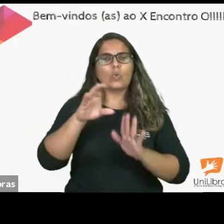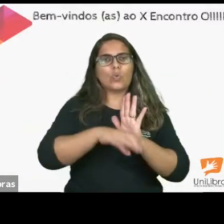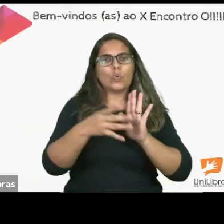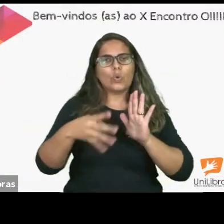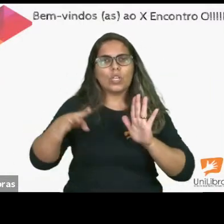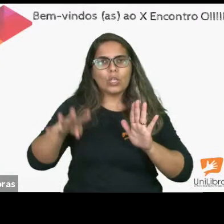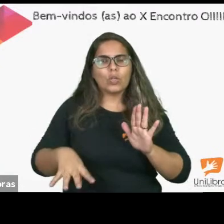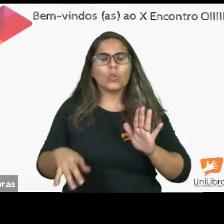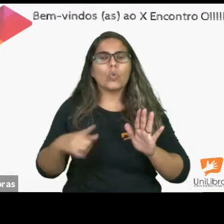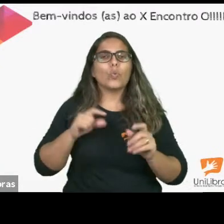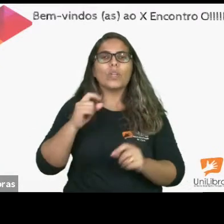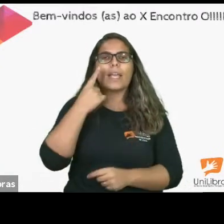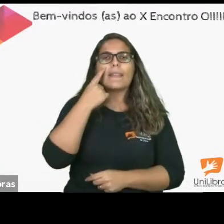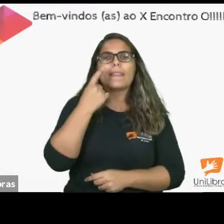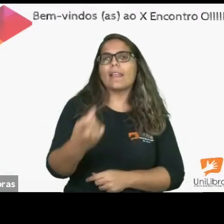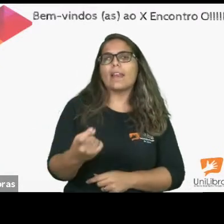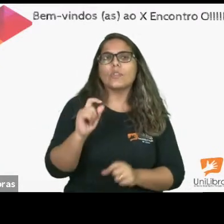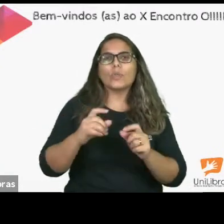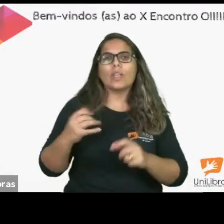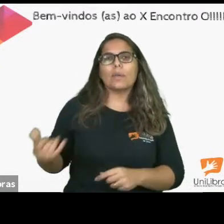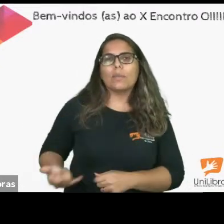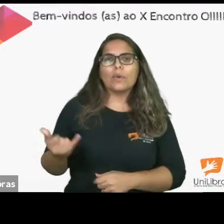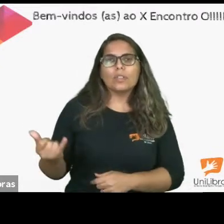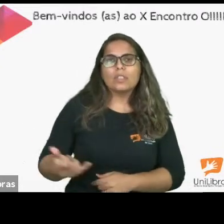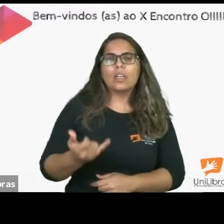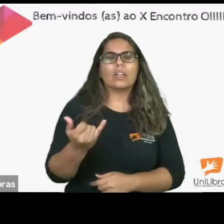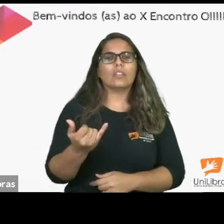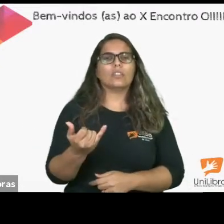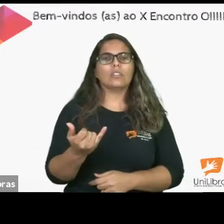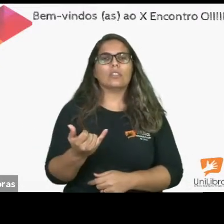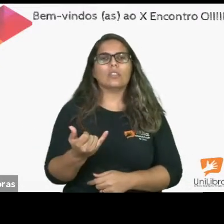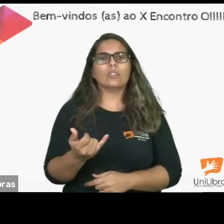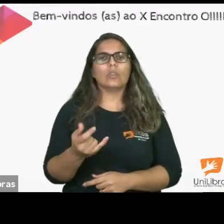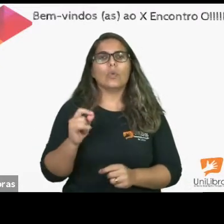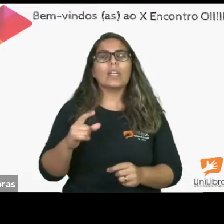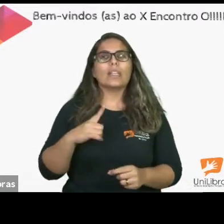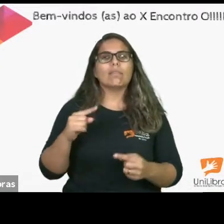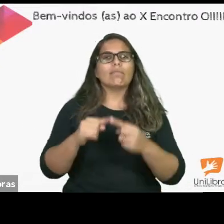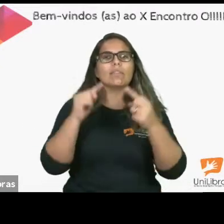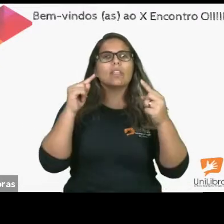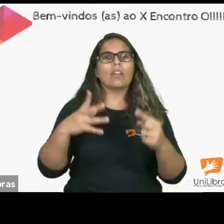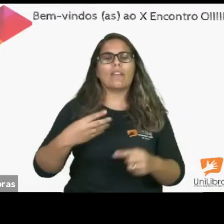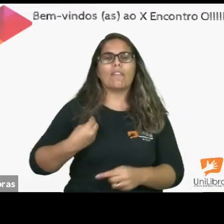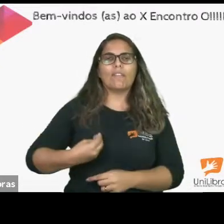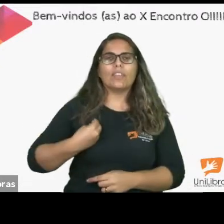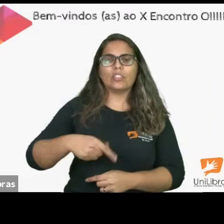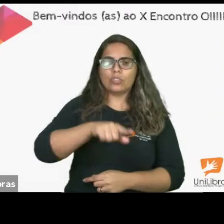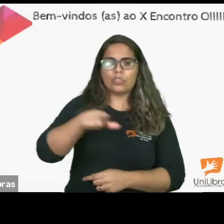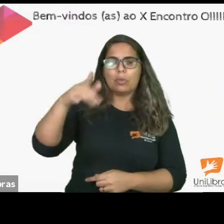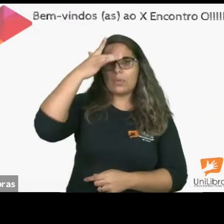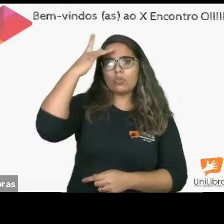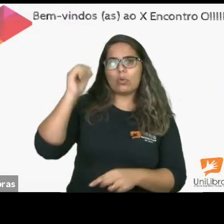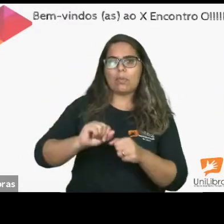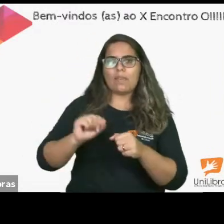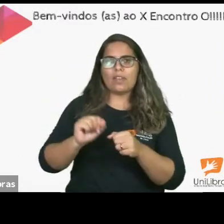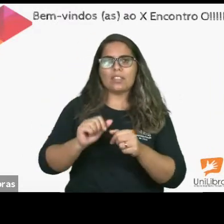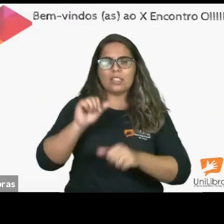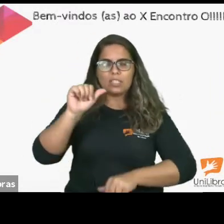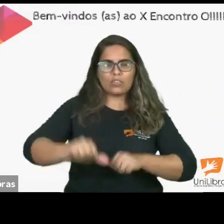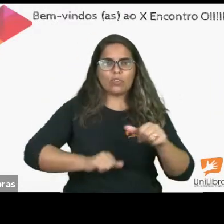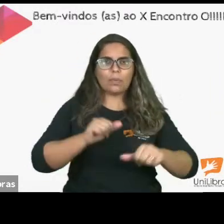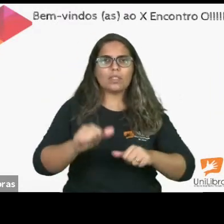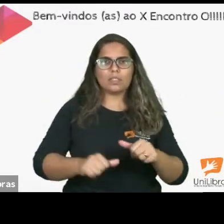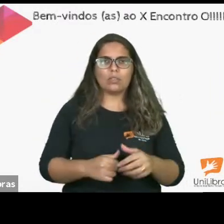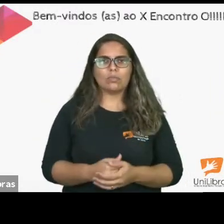que interessa, o que, que é importante, qual o que tem a ver com a vida daquelas pessoas para fazer essa transformação.